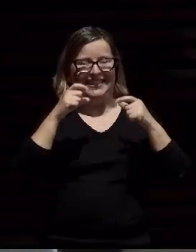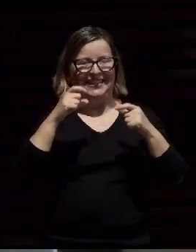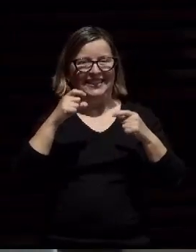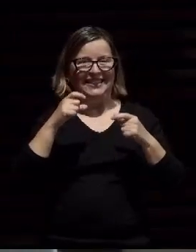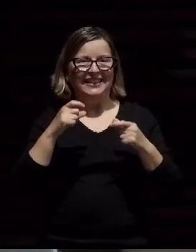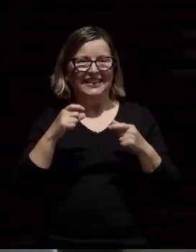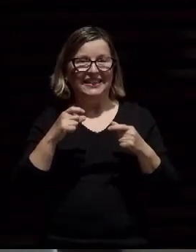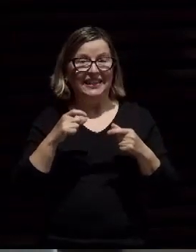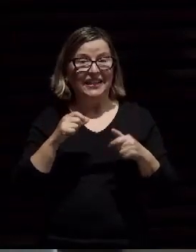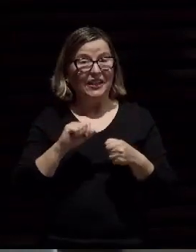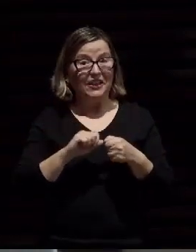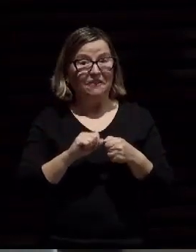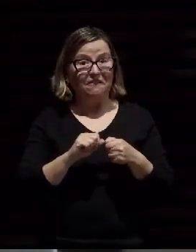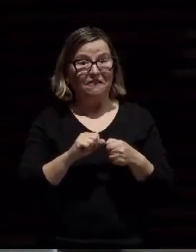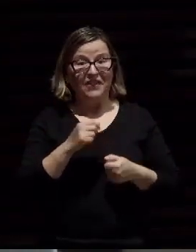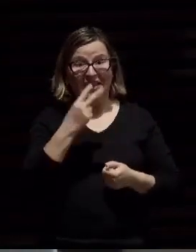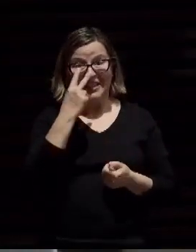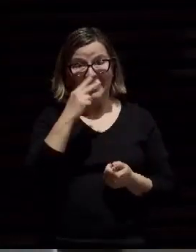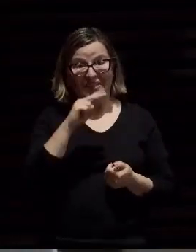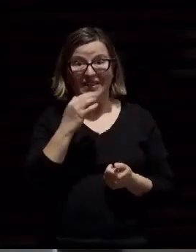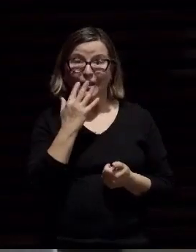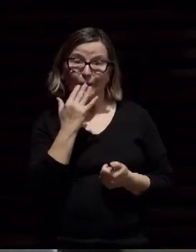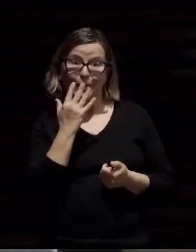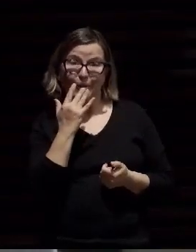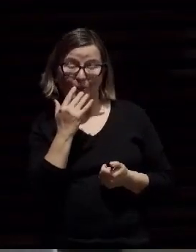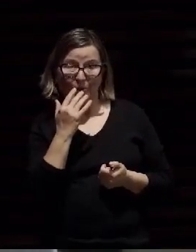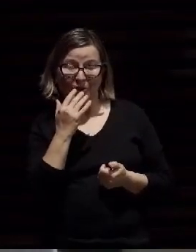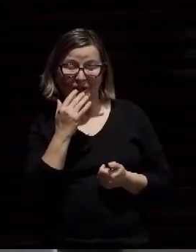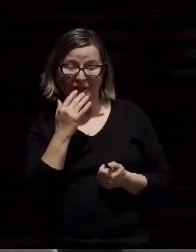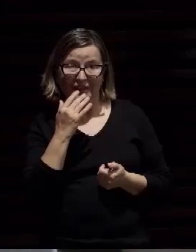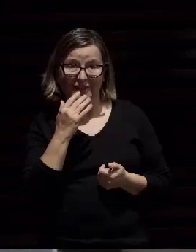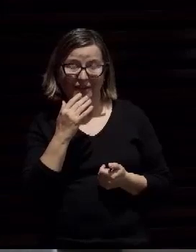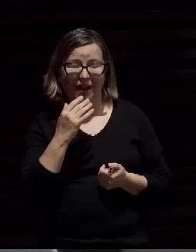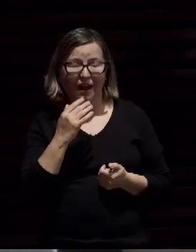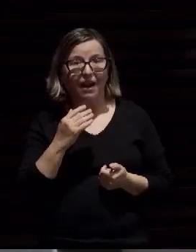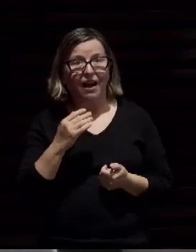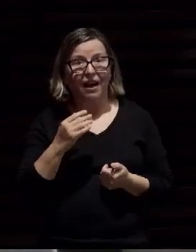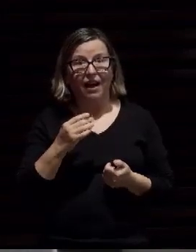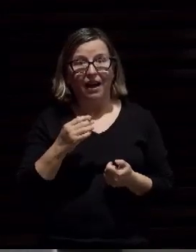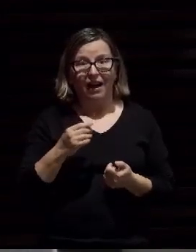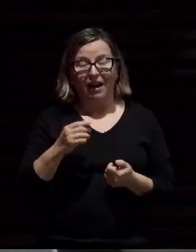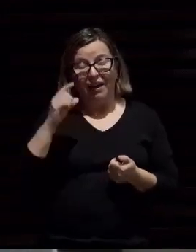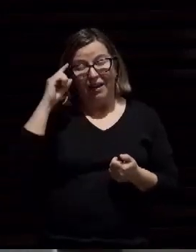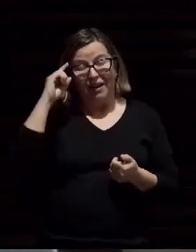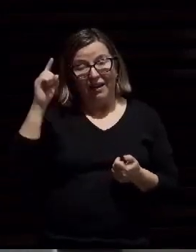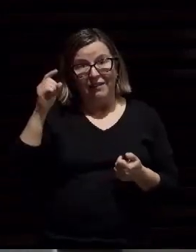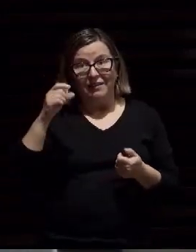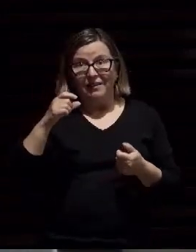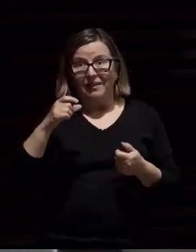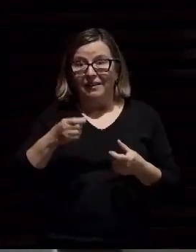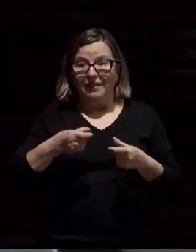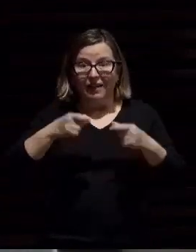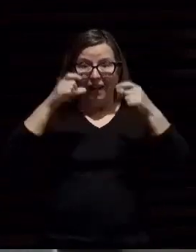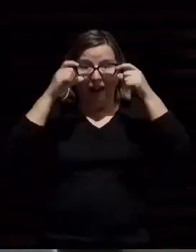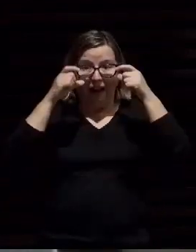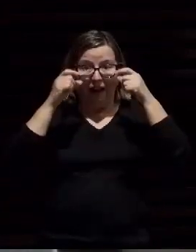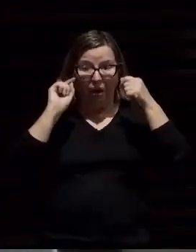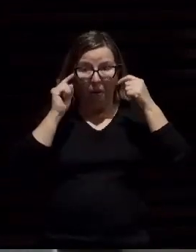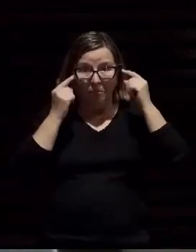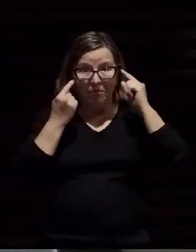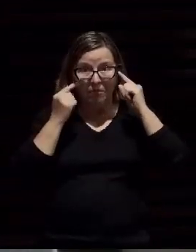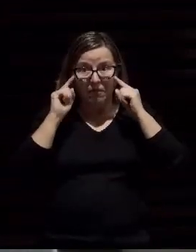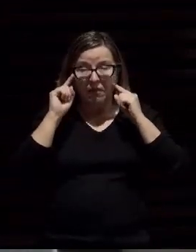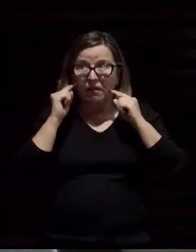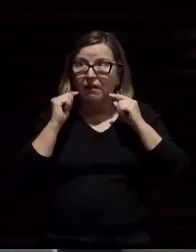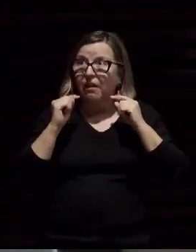do daltonismo, e foi só chororô. Era uma emoção descomunal diante daquilo